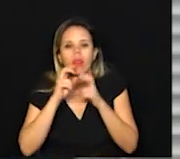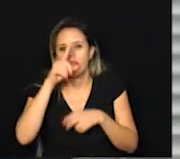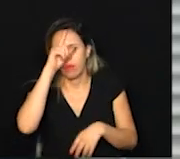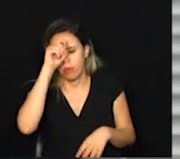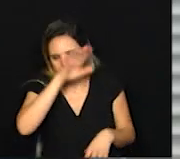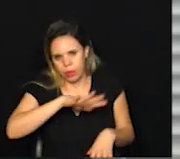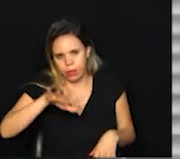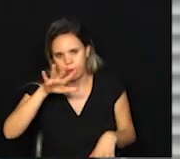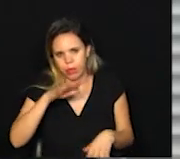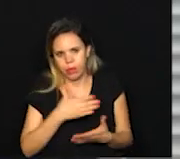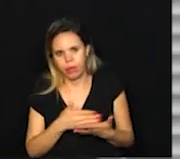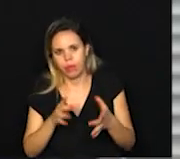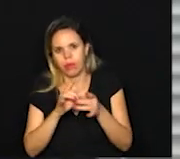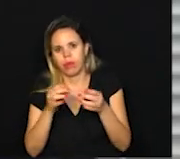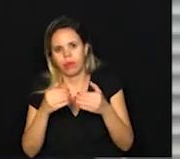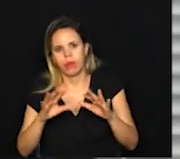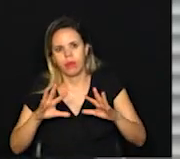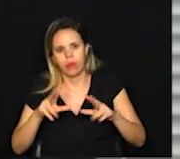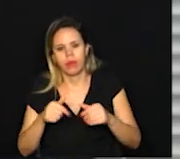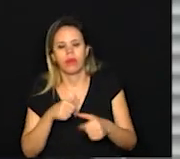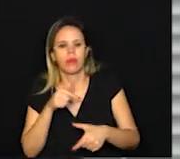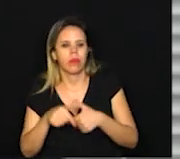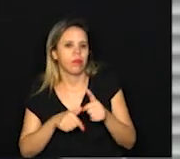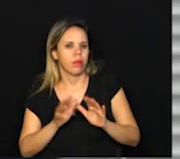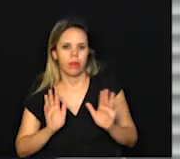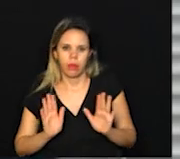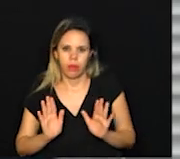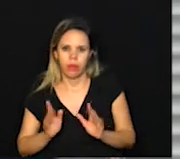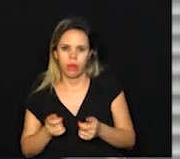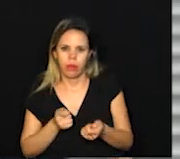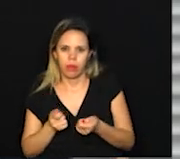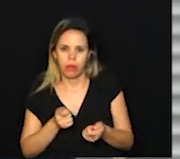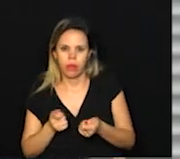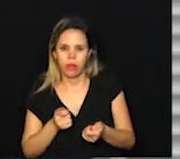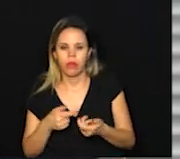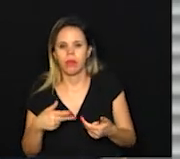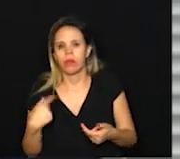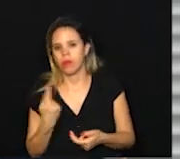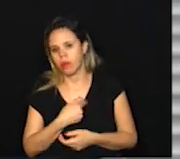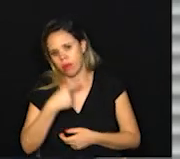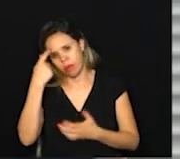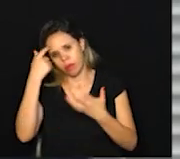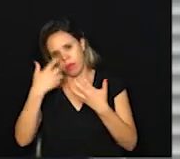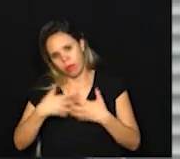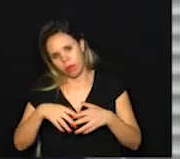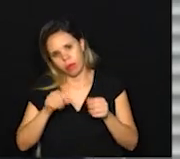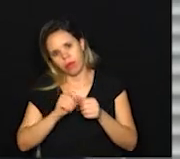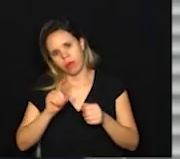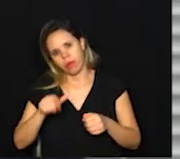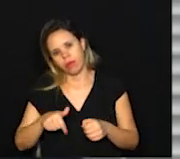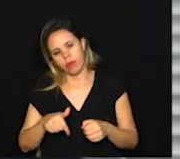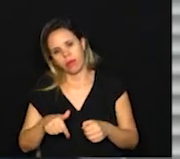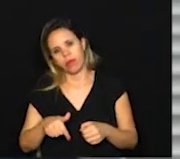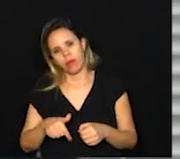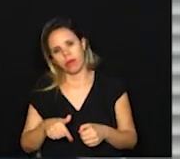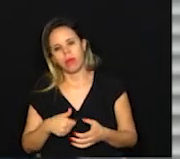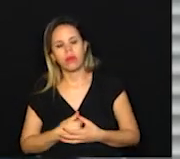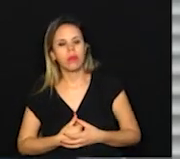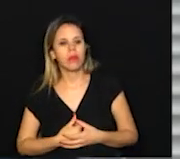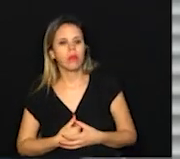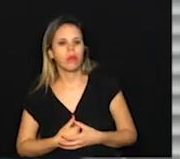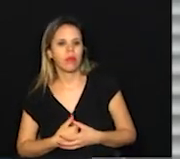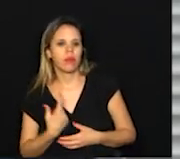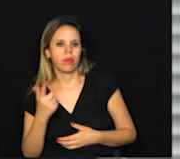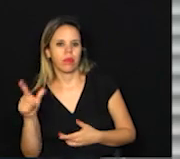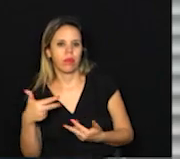hospitalar, e começar a liberar todas as atividades. Mas uma coisa é a gente pensar em fazer isso com muito comedimento,